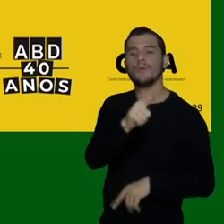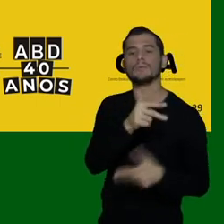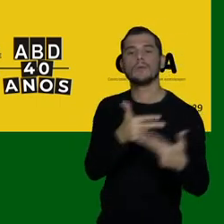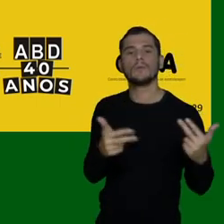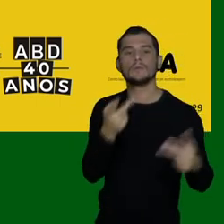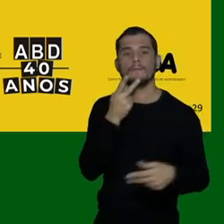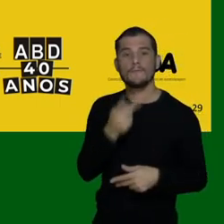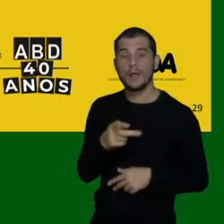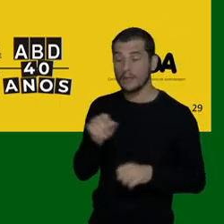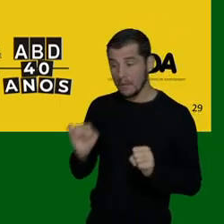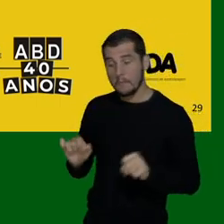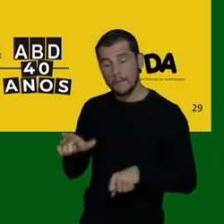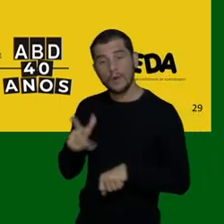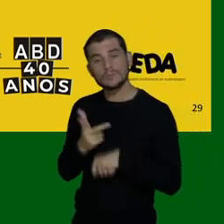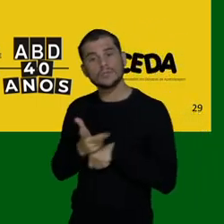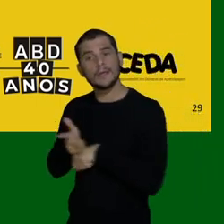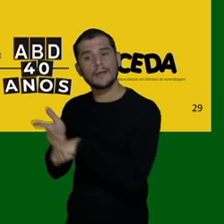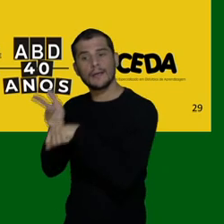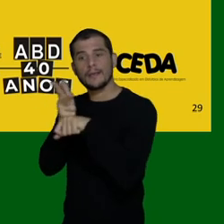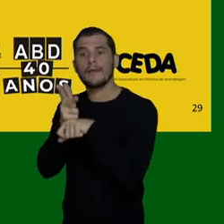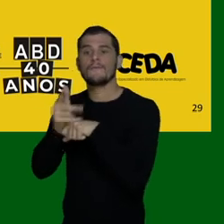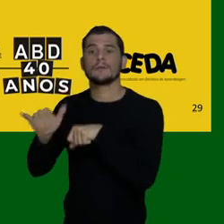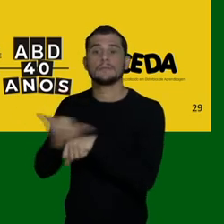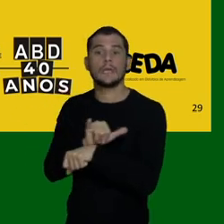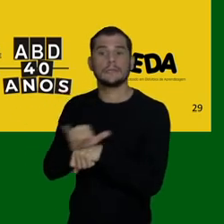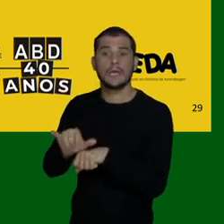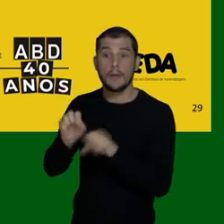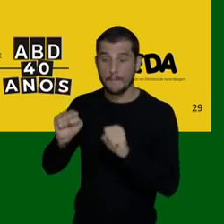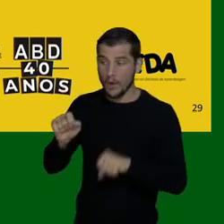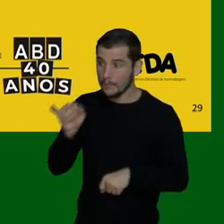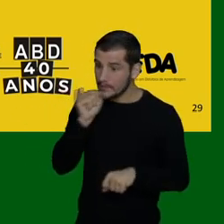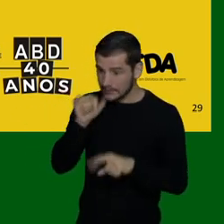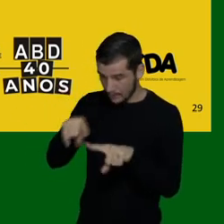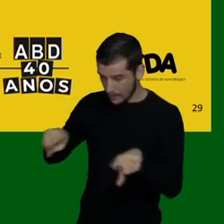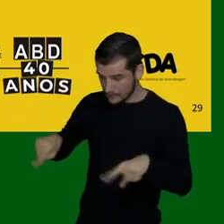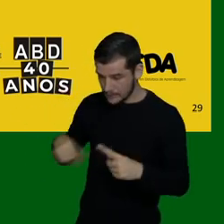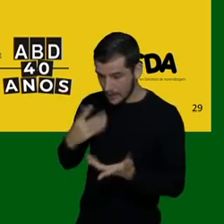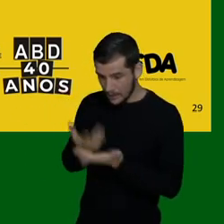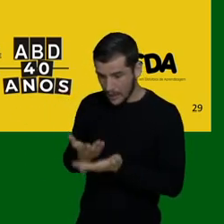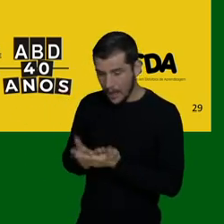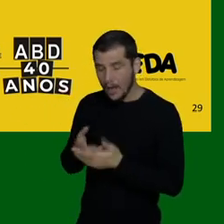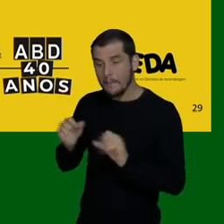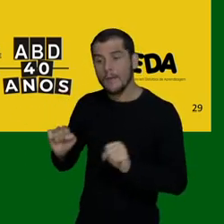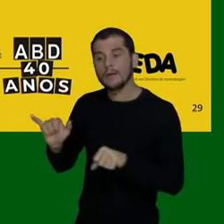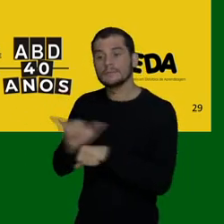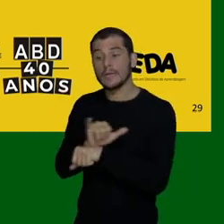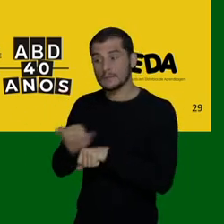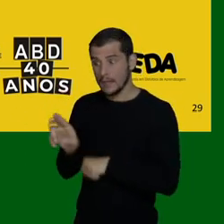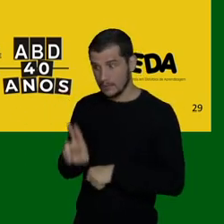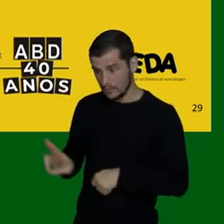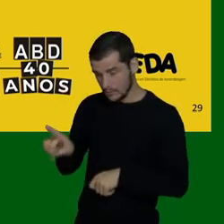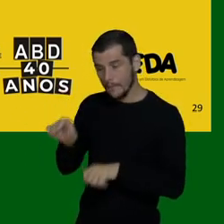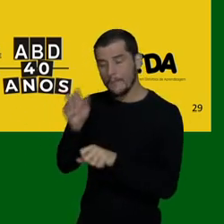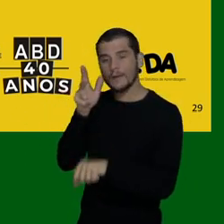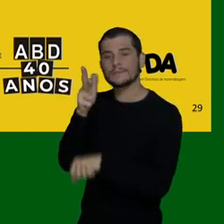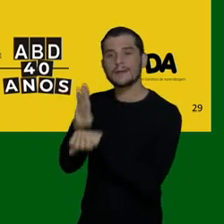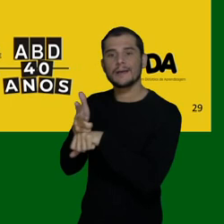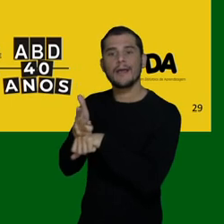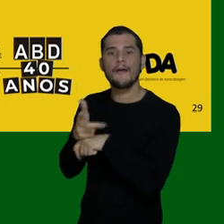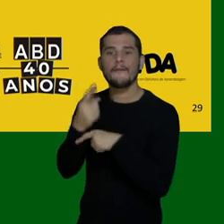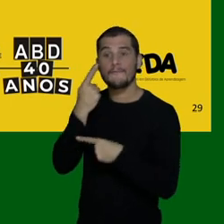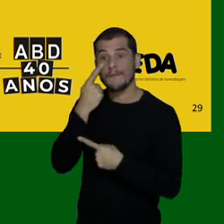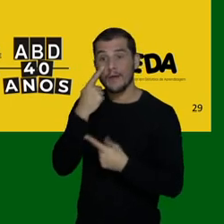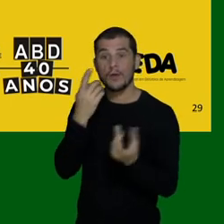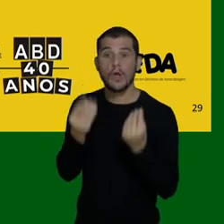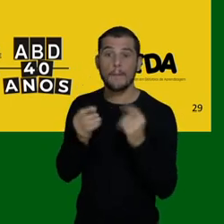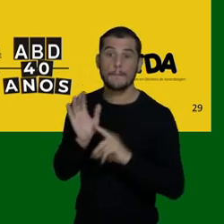gravar todas as estratégias que vocês usam numa sala se um dia precisar e mesmo para para apresentar por exemplo que